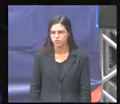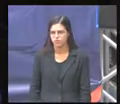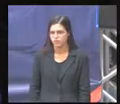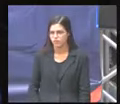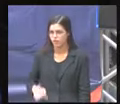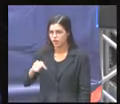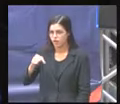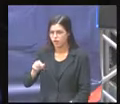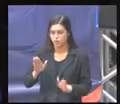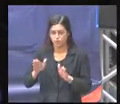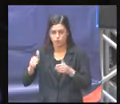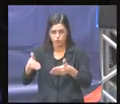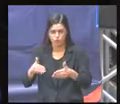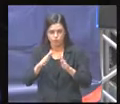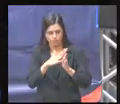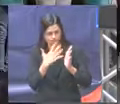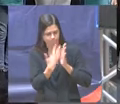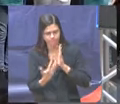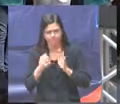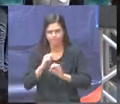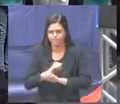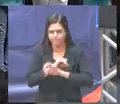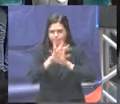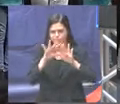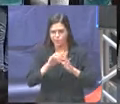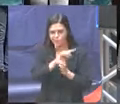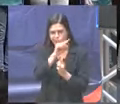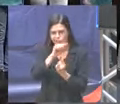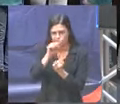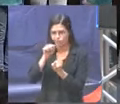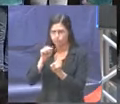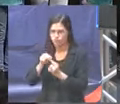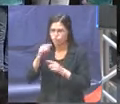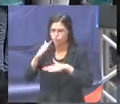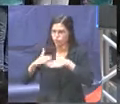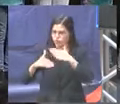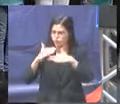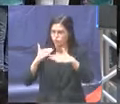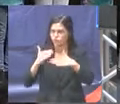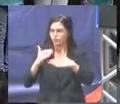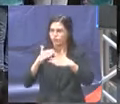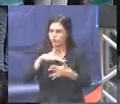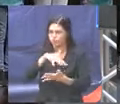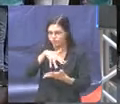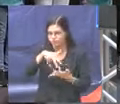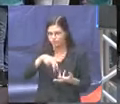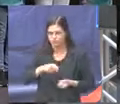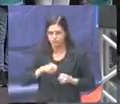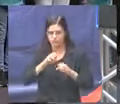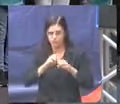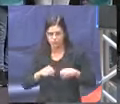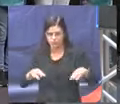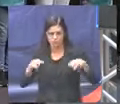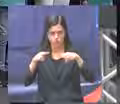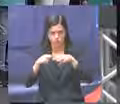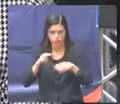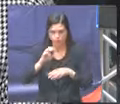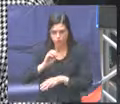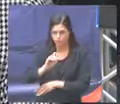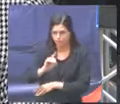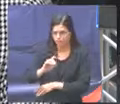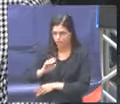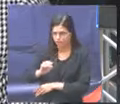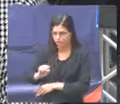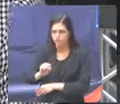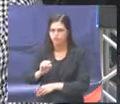Aqui no Fórum, a agenda é clara: seguir os Objetivos de Desenvolvimento Sustentável da ONU, os ODS.